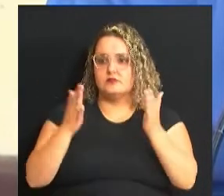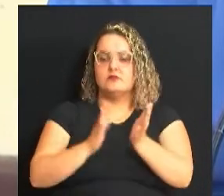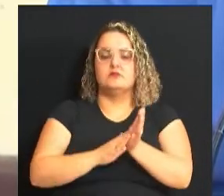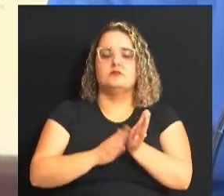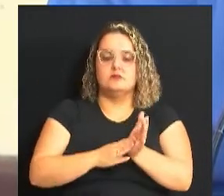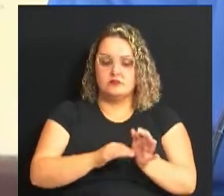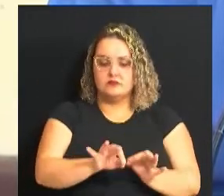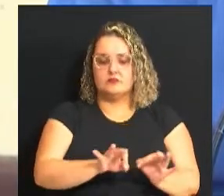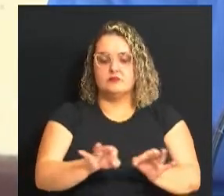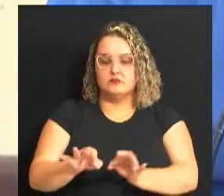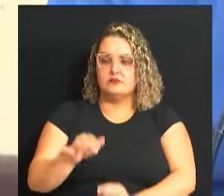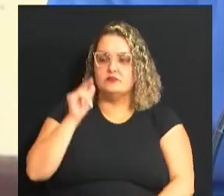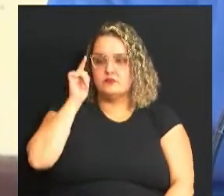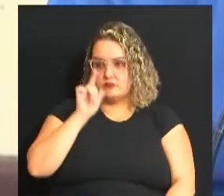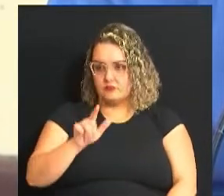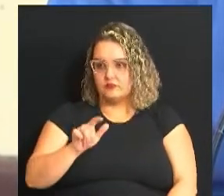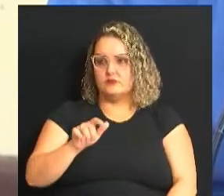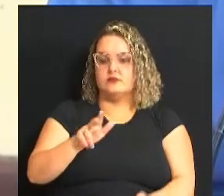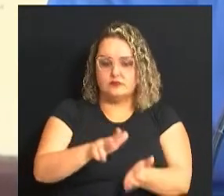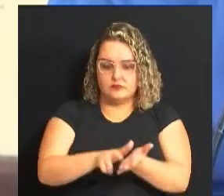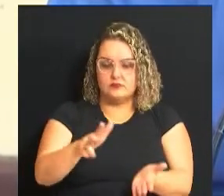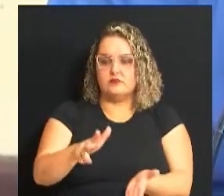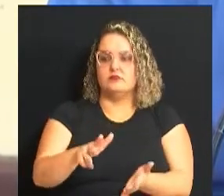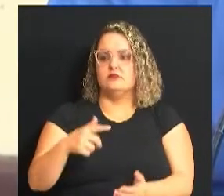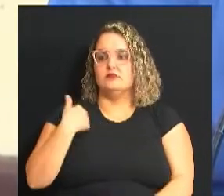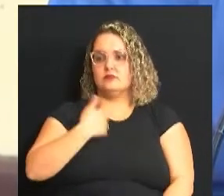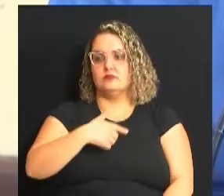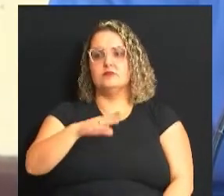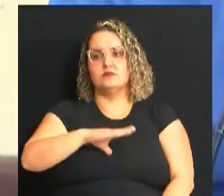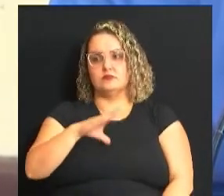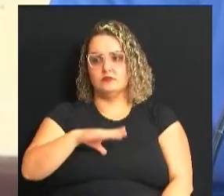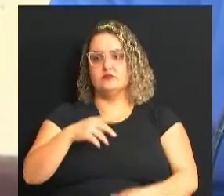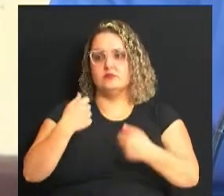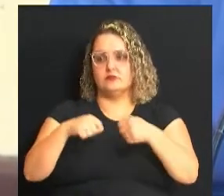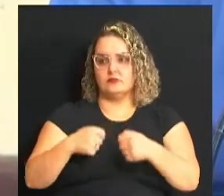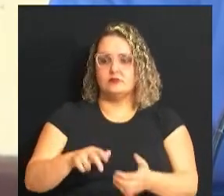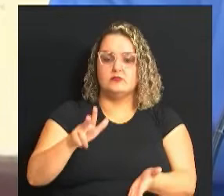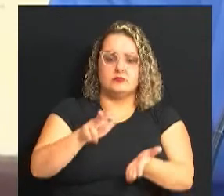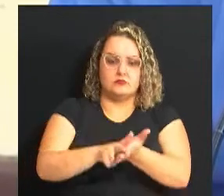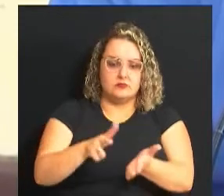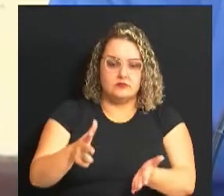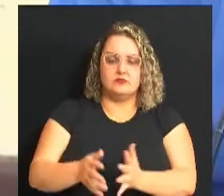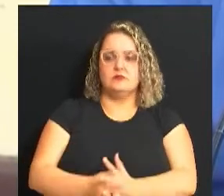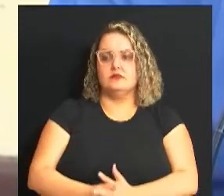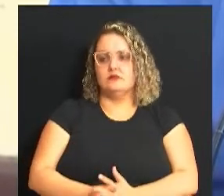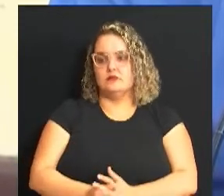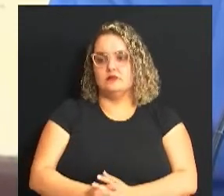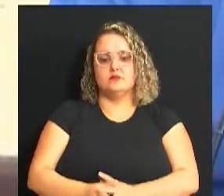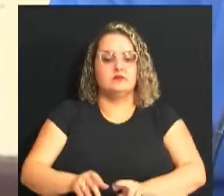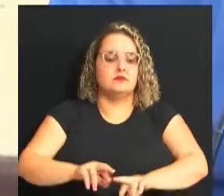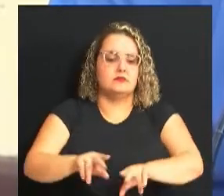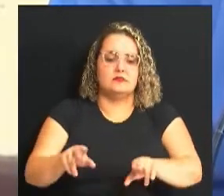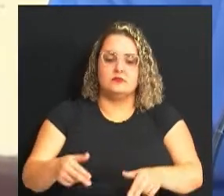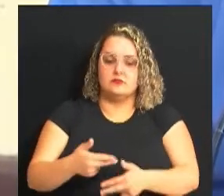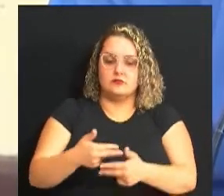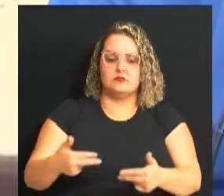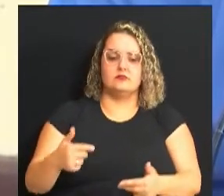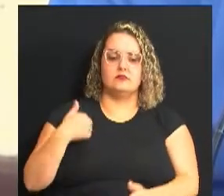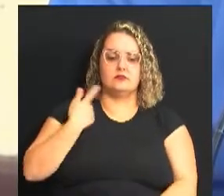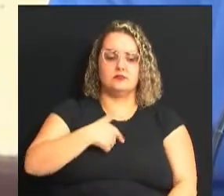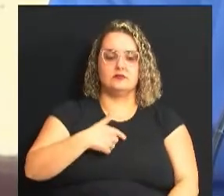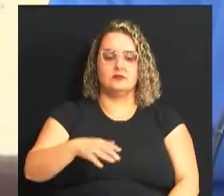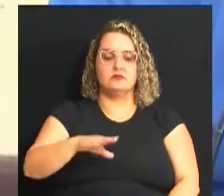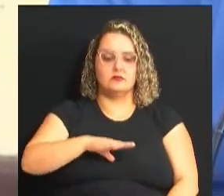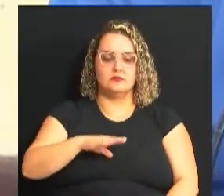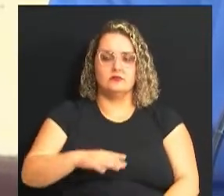nós consigamos regularizar nossa cidade. Eu acho que nós precisamos regularizar tantas coisas na nossa cidade, entre elas